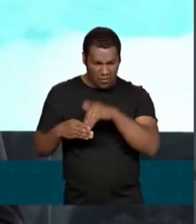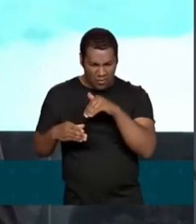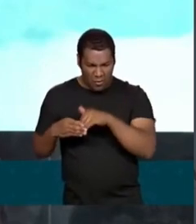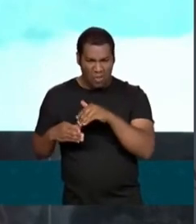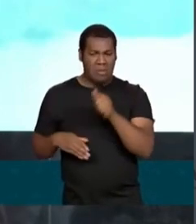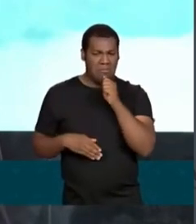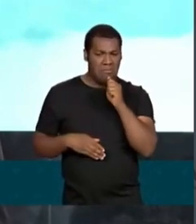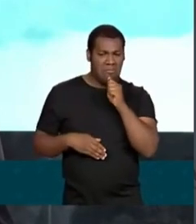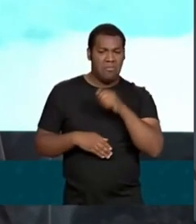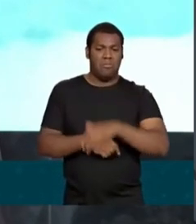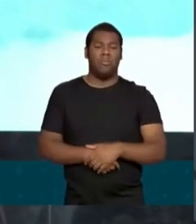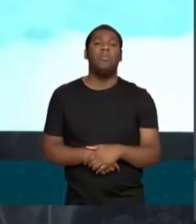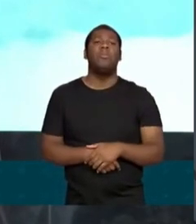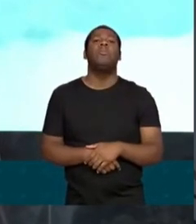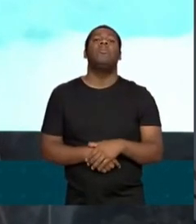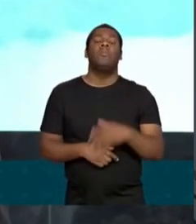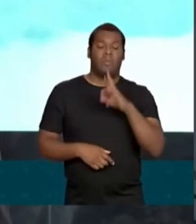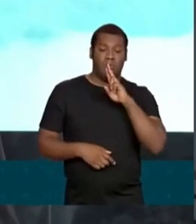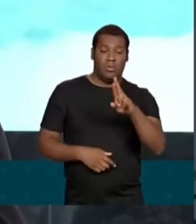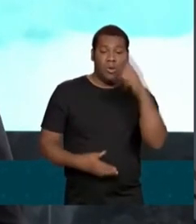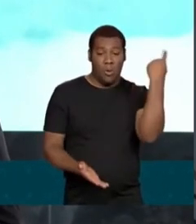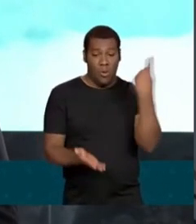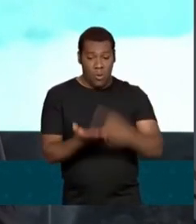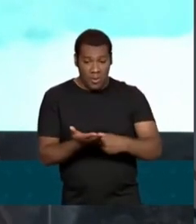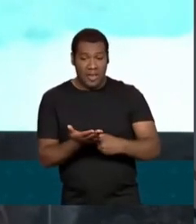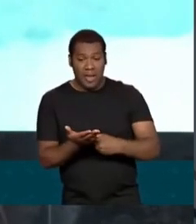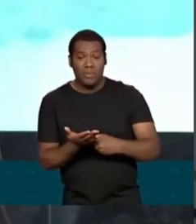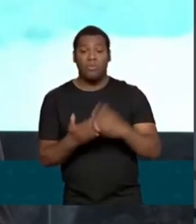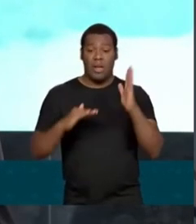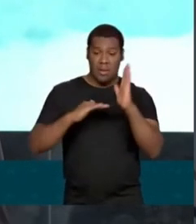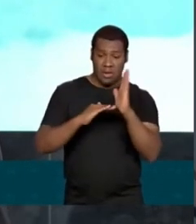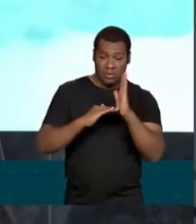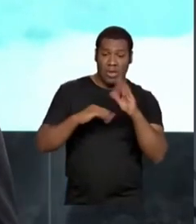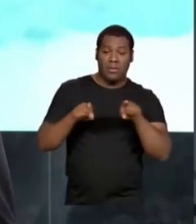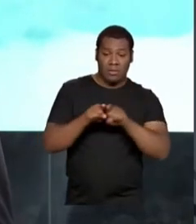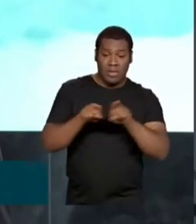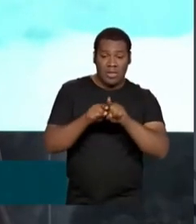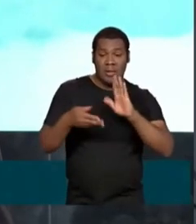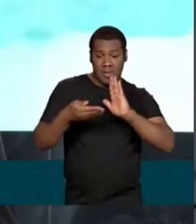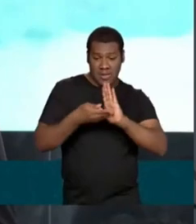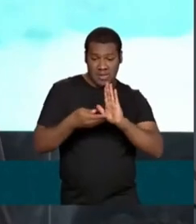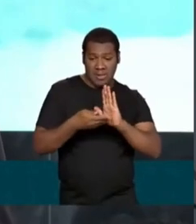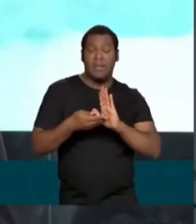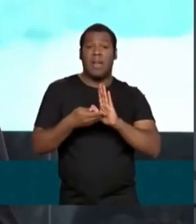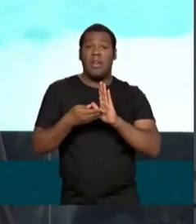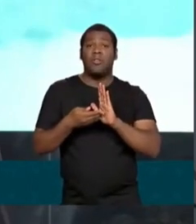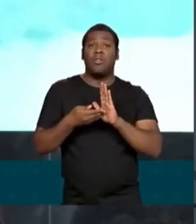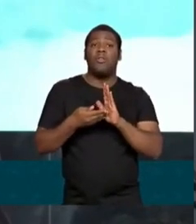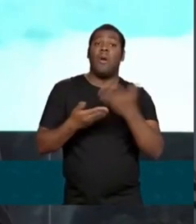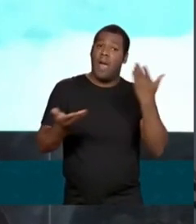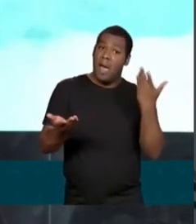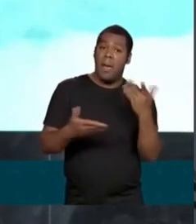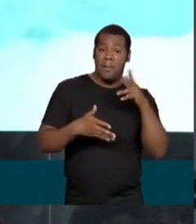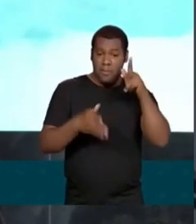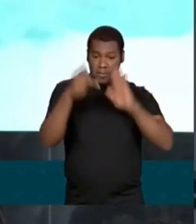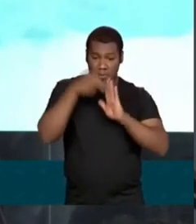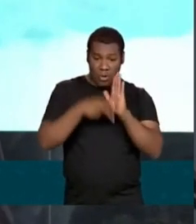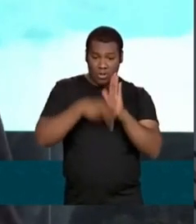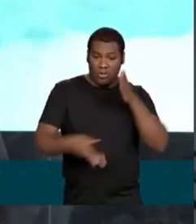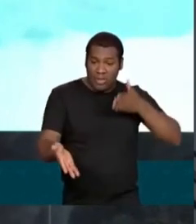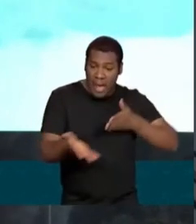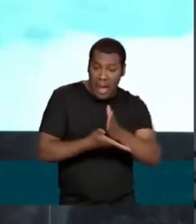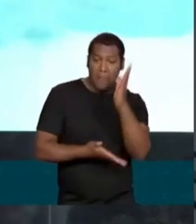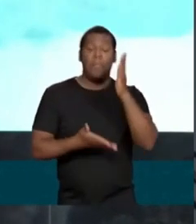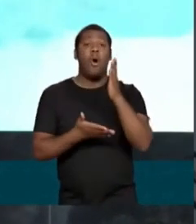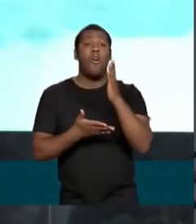e compromisso tanto da câmara quanto do Senado é de aprovarmos o conteúdo dos do das 12 medidas Provisórias que estão lá